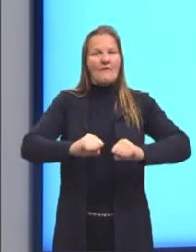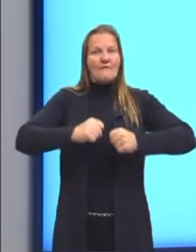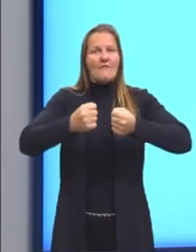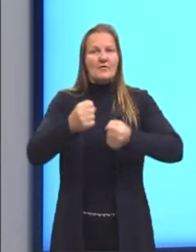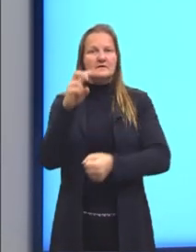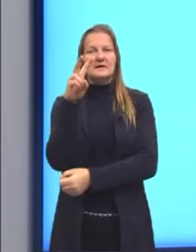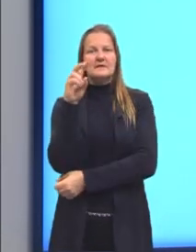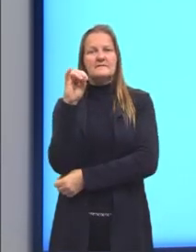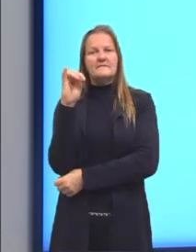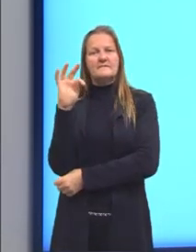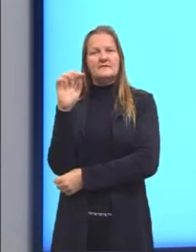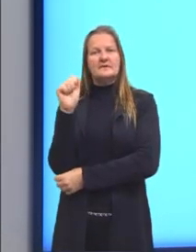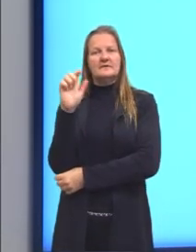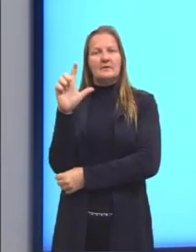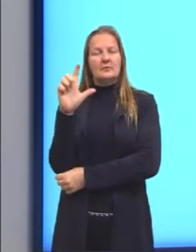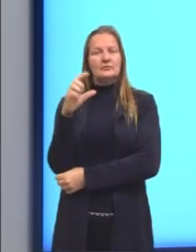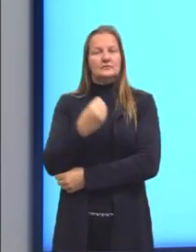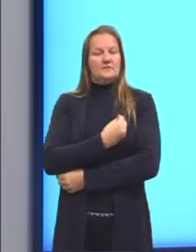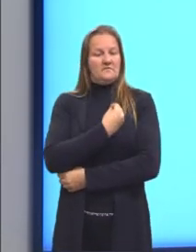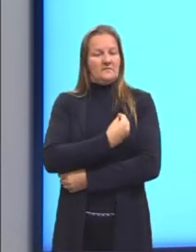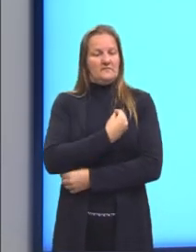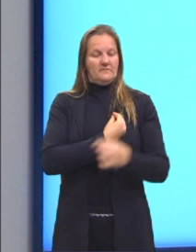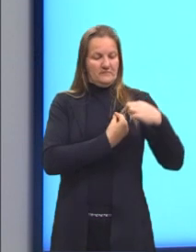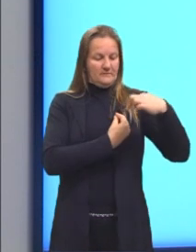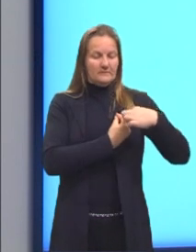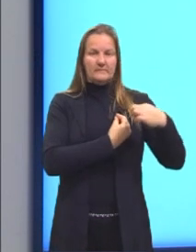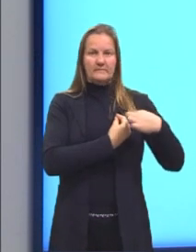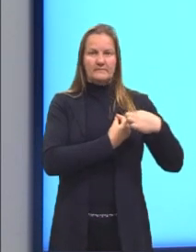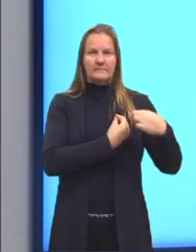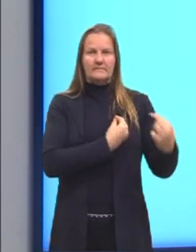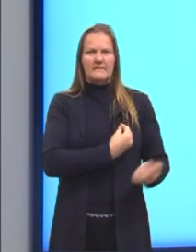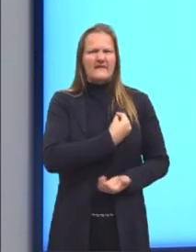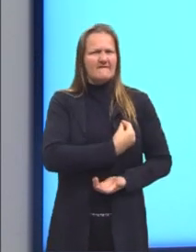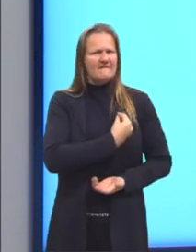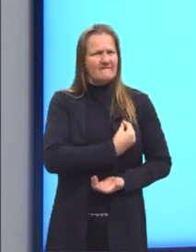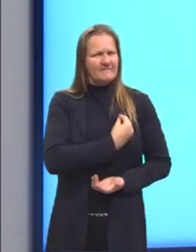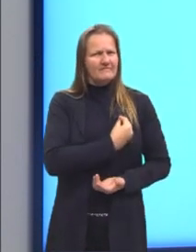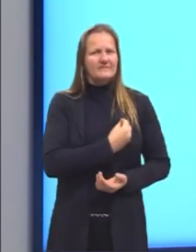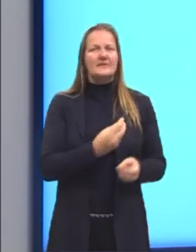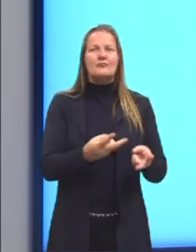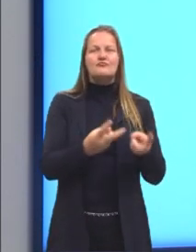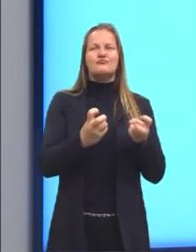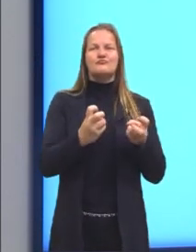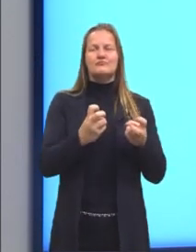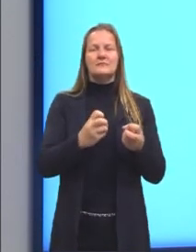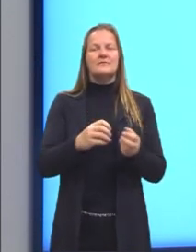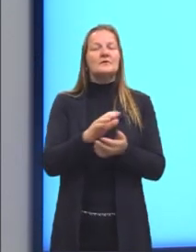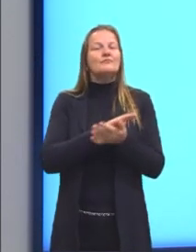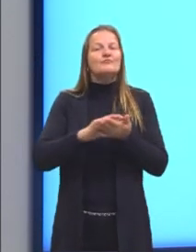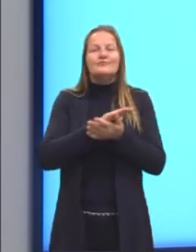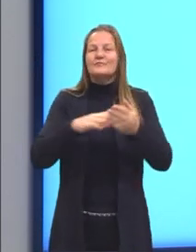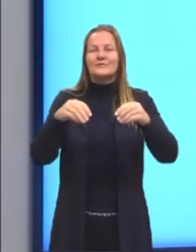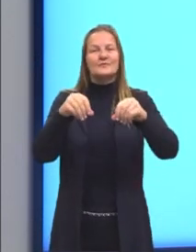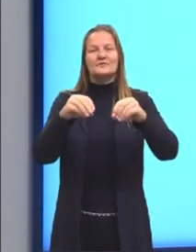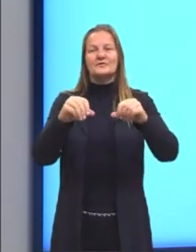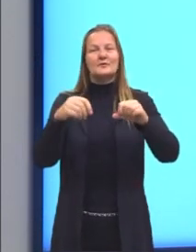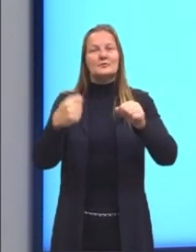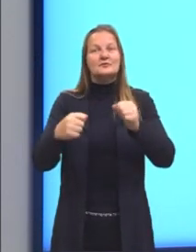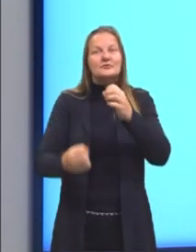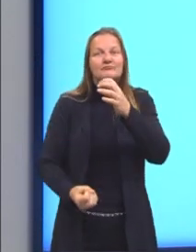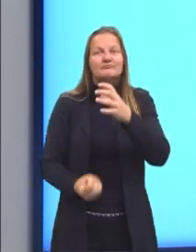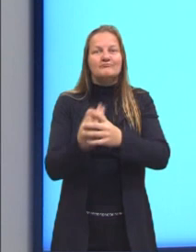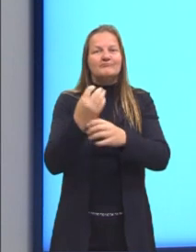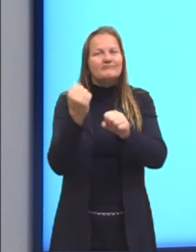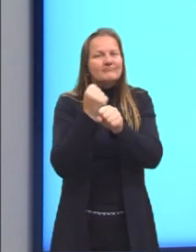porque eles só poderiam ser extraídos de algo que tinha a vida né A Força da vida ele o vitalismo e nenhuma substância podia ser